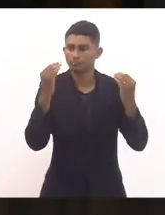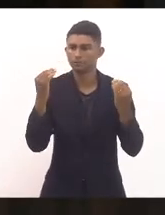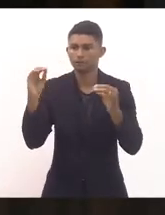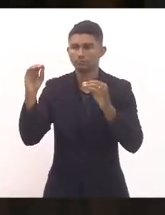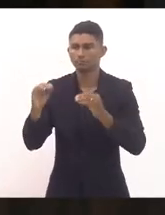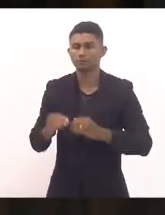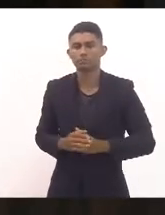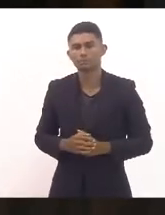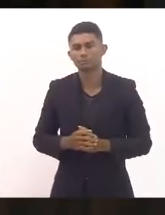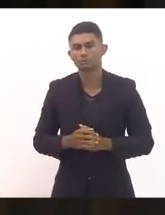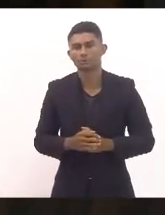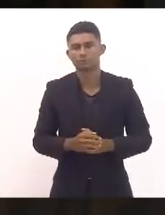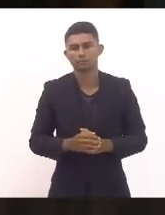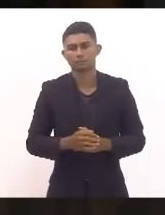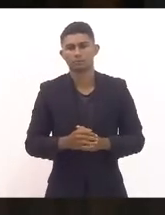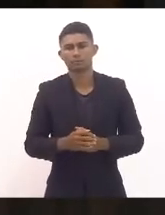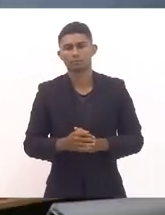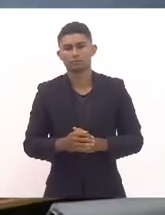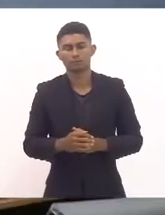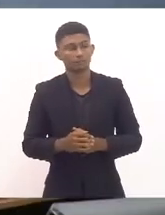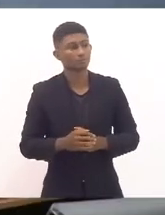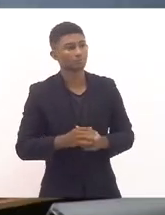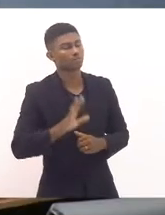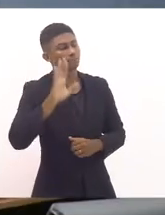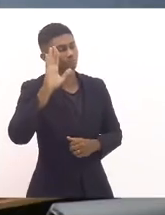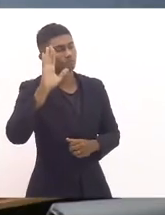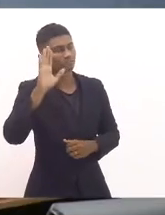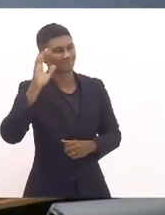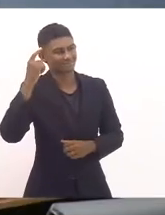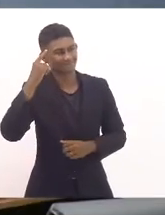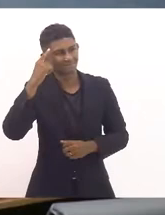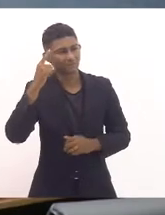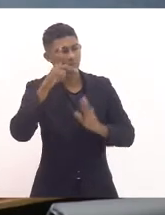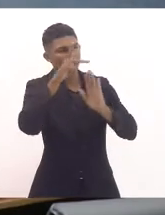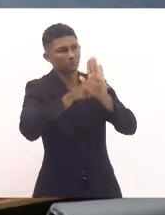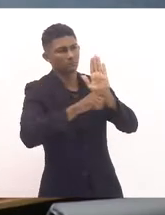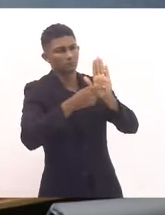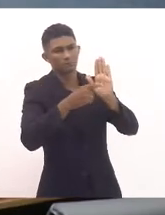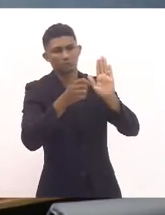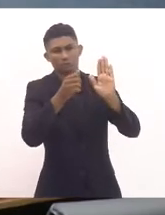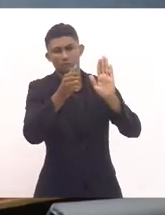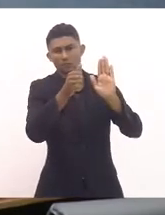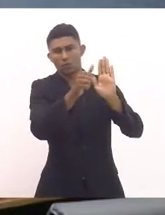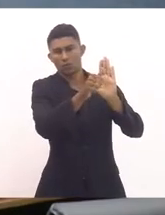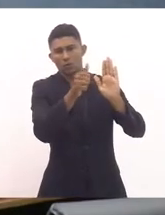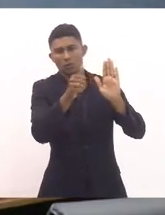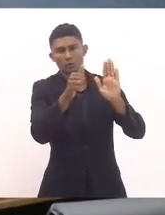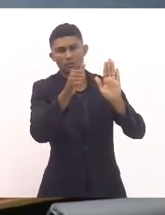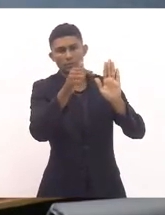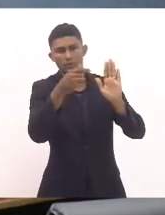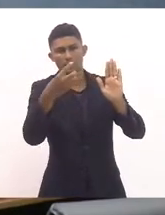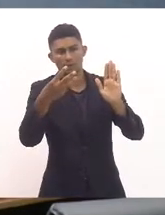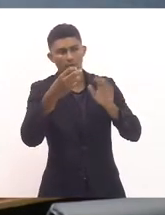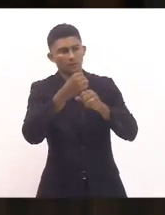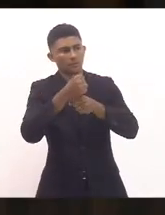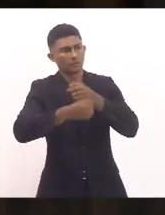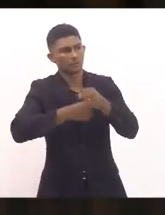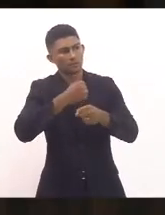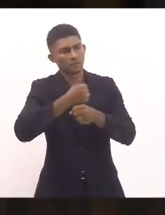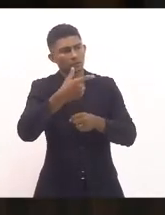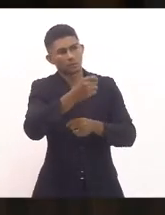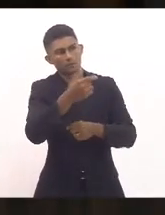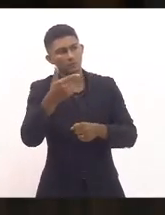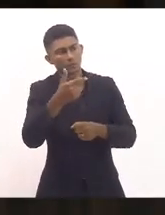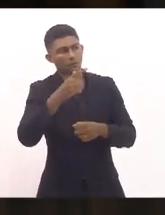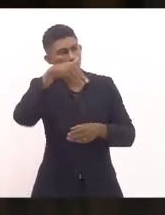promulgação. Presidente. Para registrar abstenção no projeto de resolução 1173 de 2022. A presidência